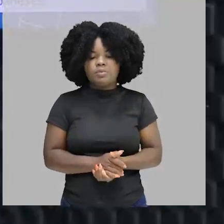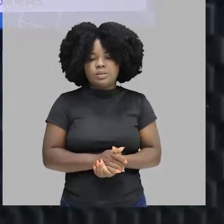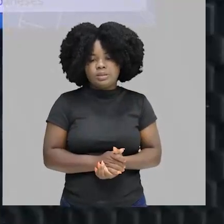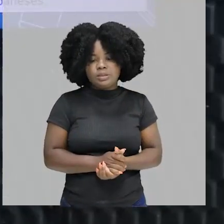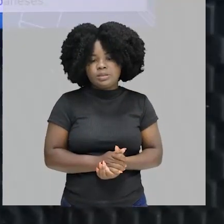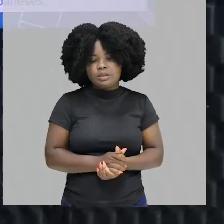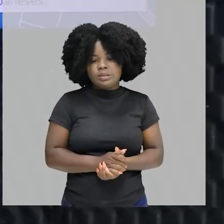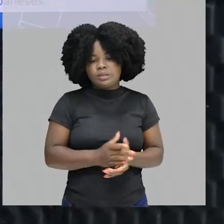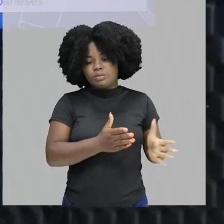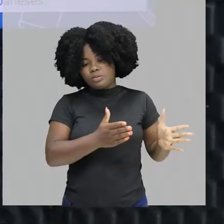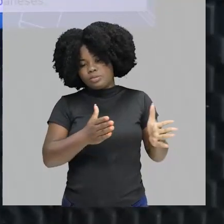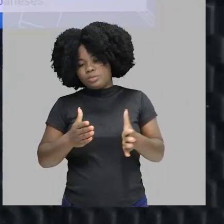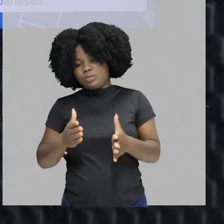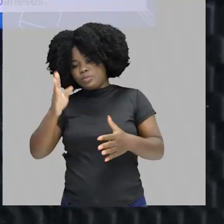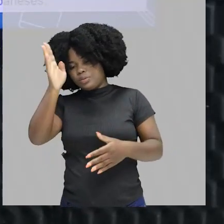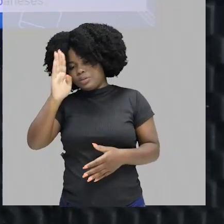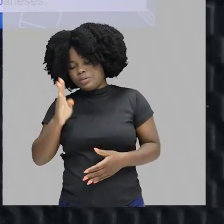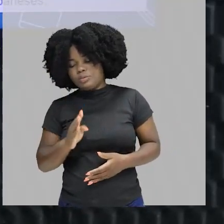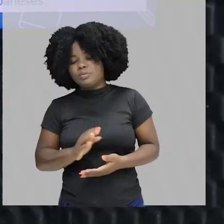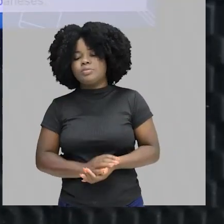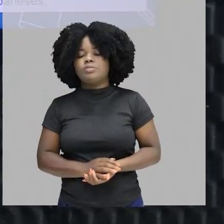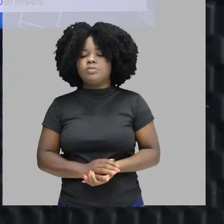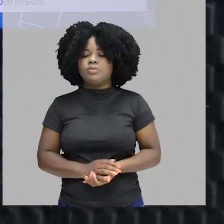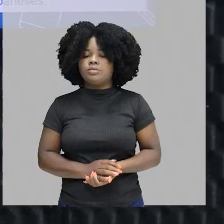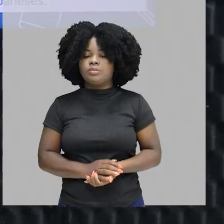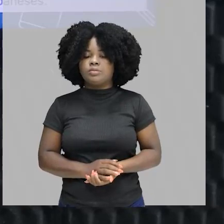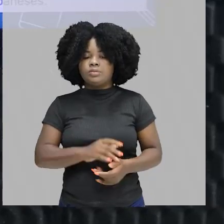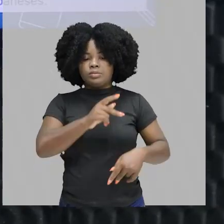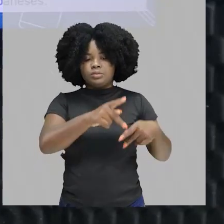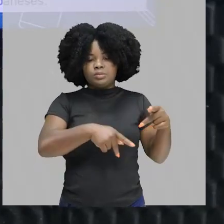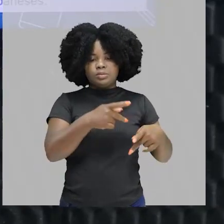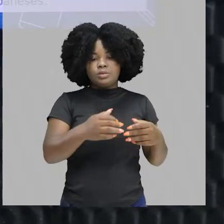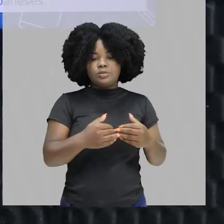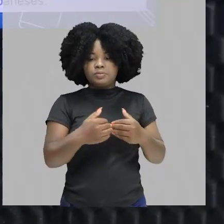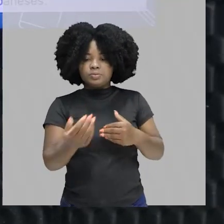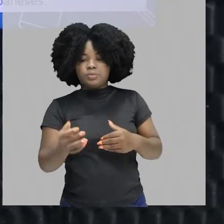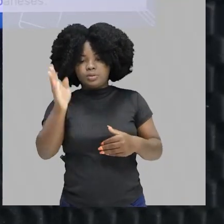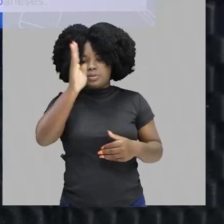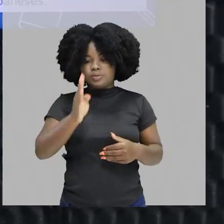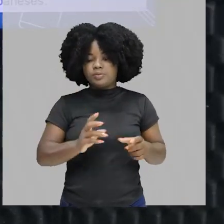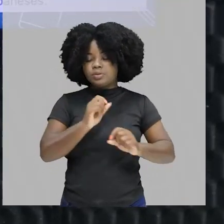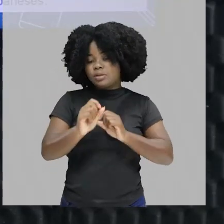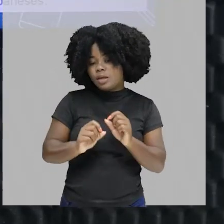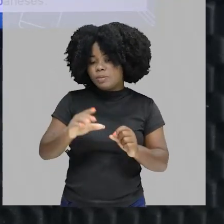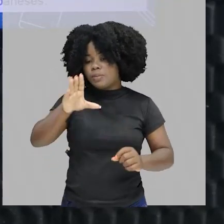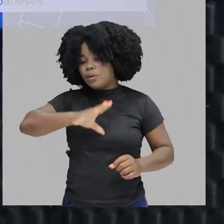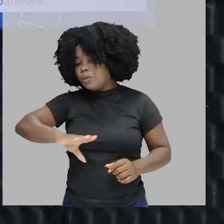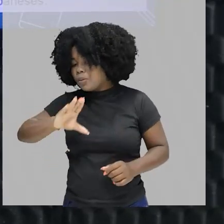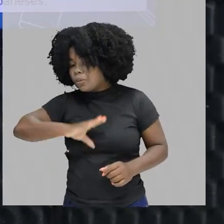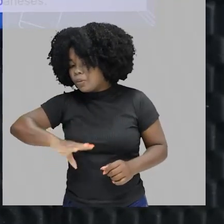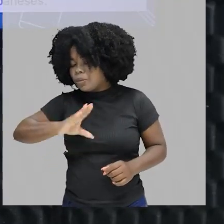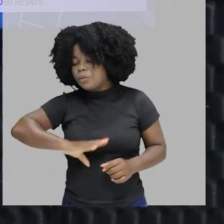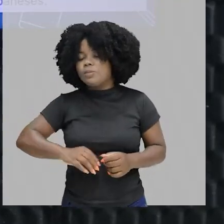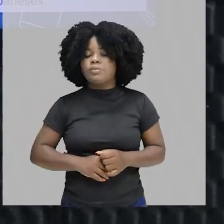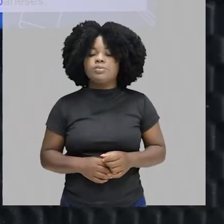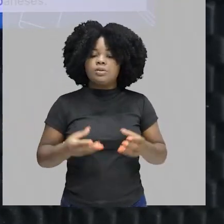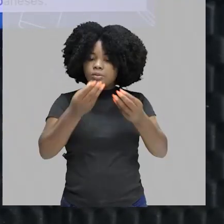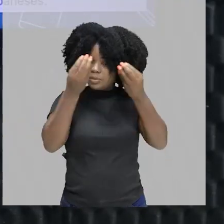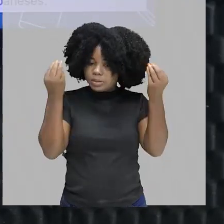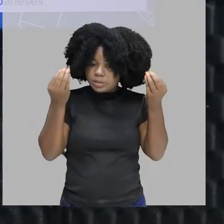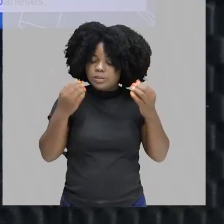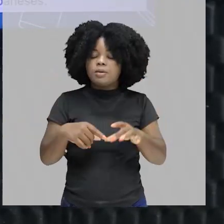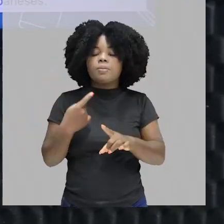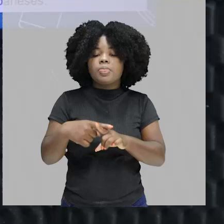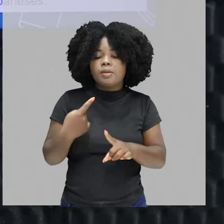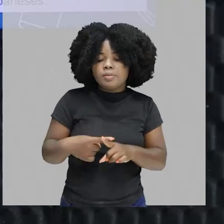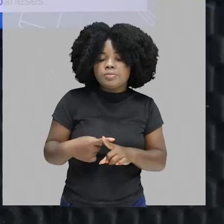imigratórias brasileiras, a maior população de fora do Brasil que aqui chegou foram de portugueses. Não esqueça disso, tá? Isso porque, quando